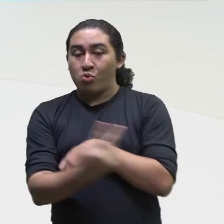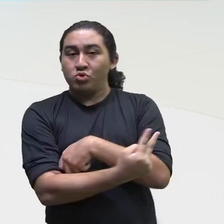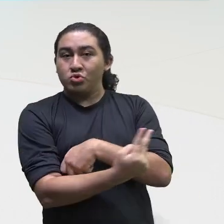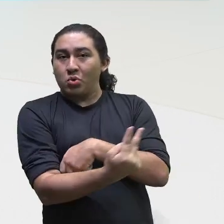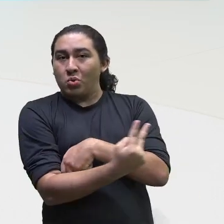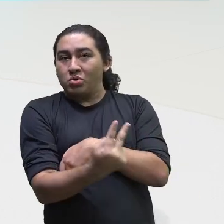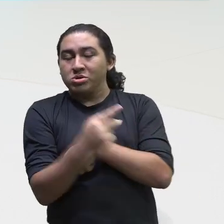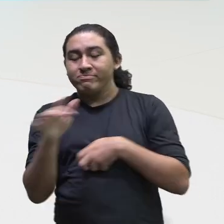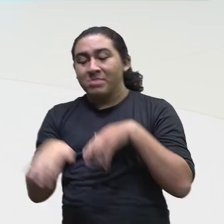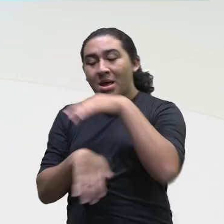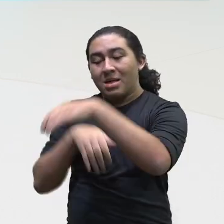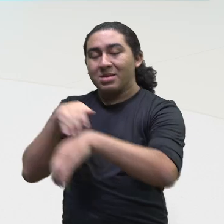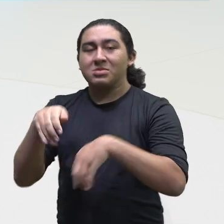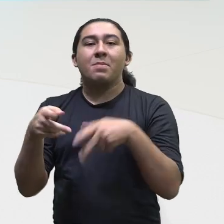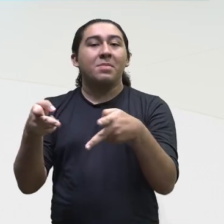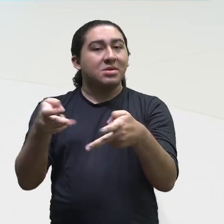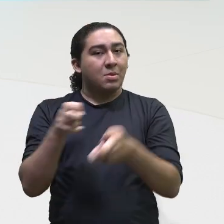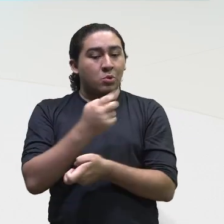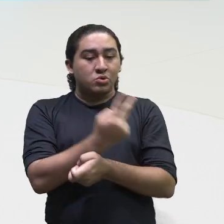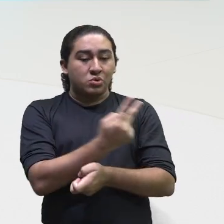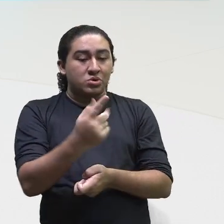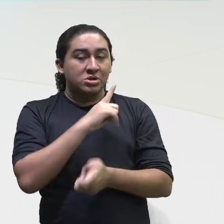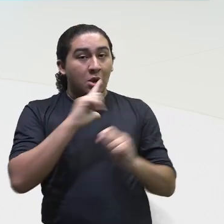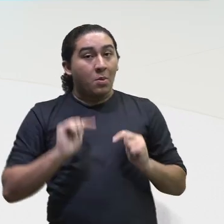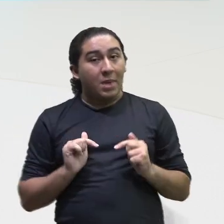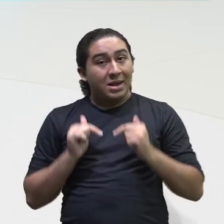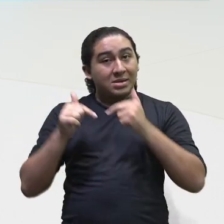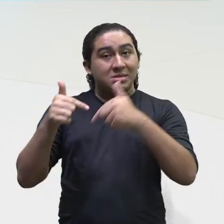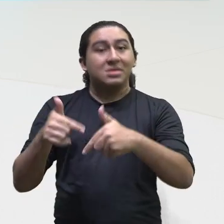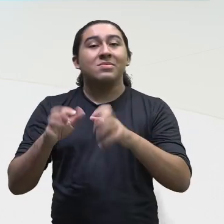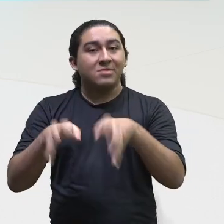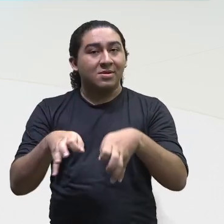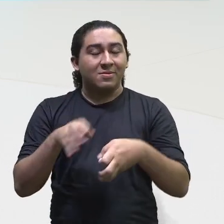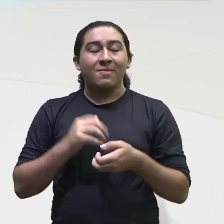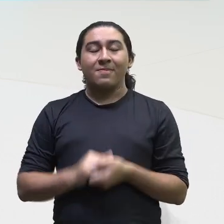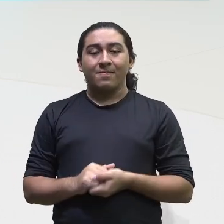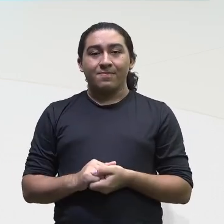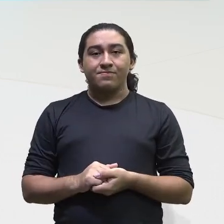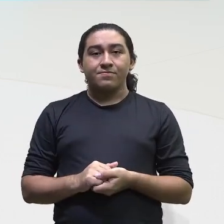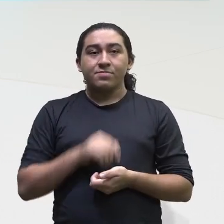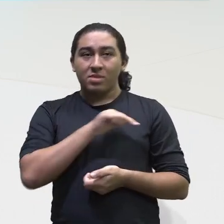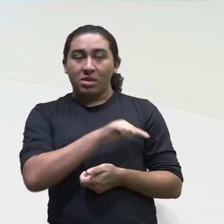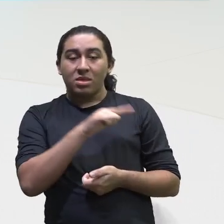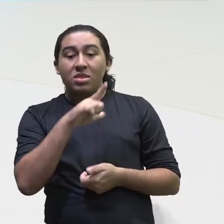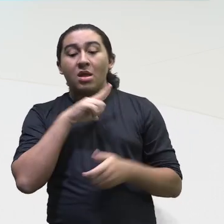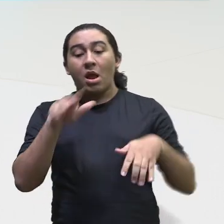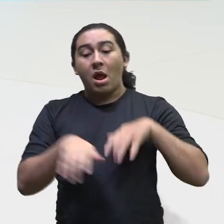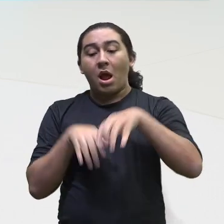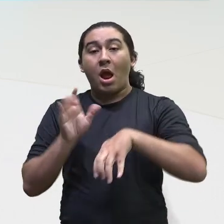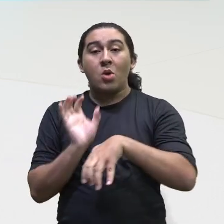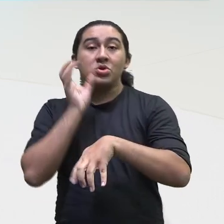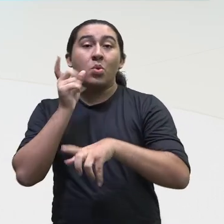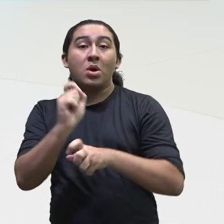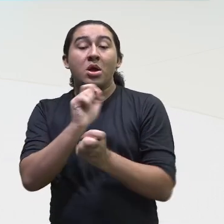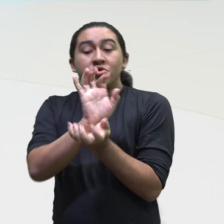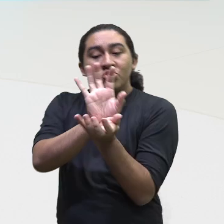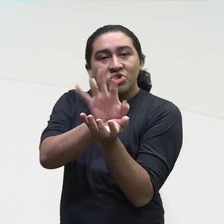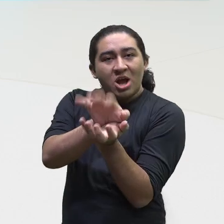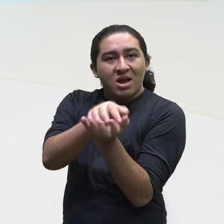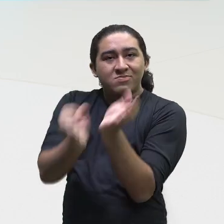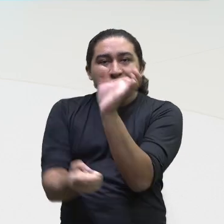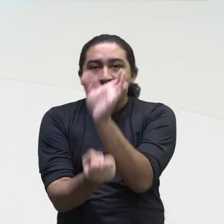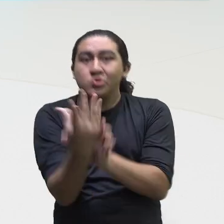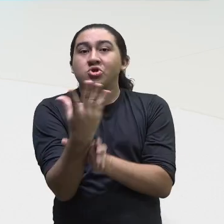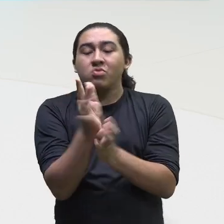estavam nadando, eu percebo que eles estão praticando a ação, certo? O que eles estavam, aí o que aconteceu? Um jacaré